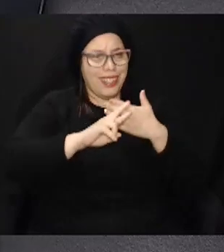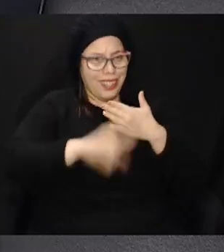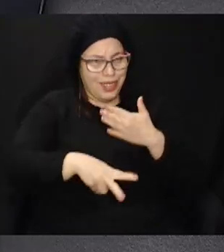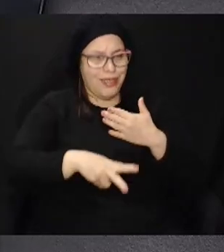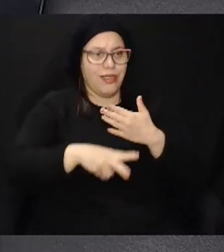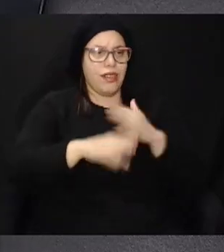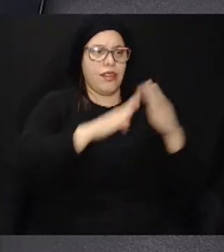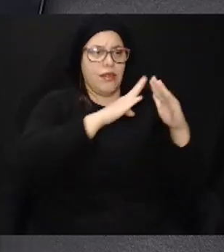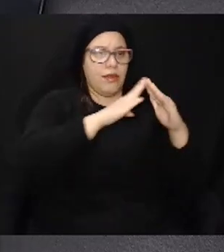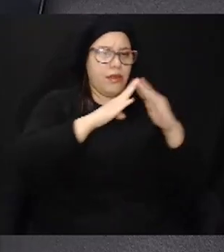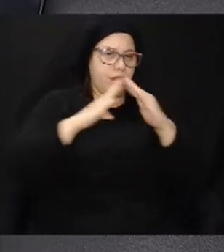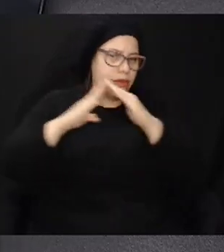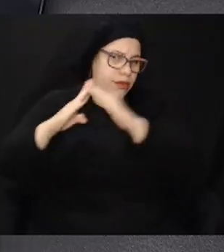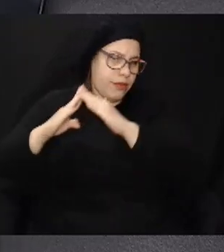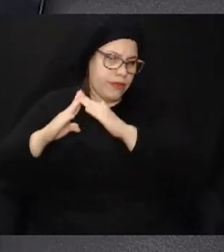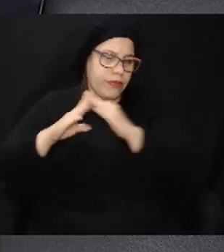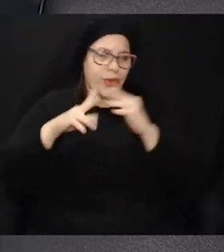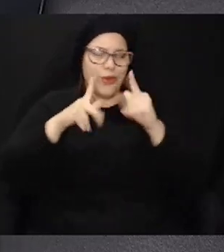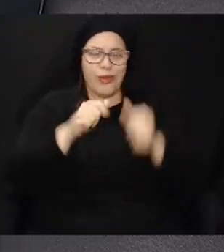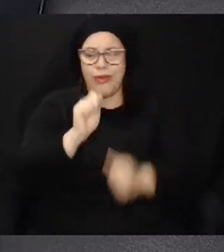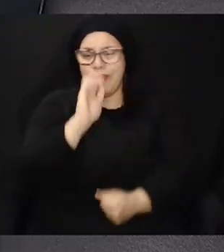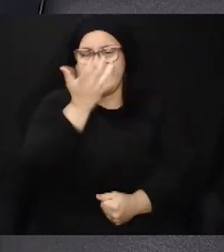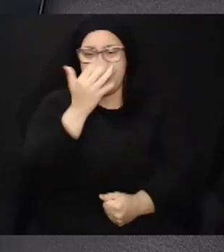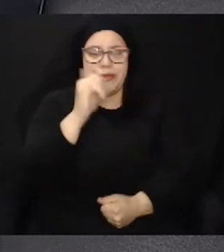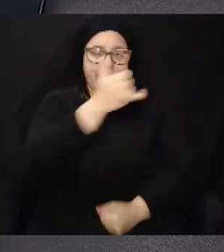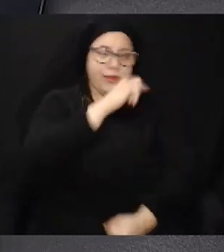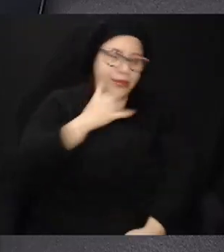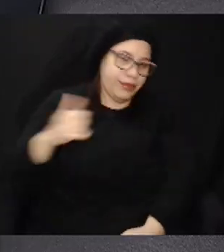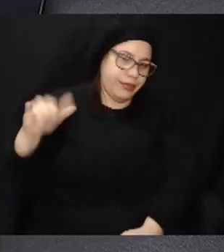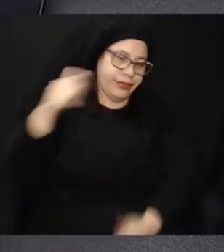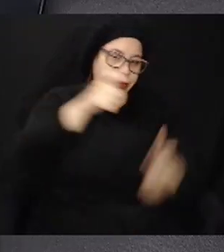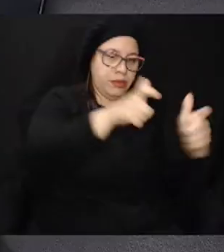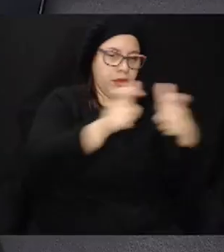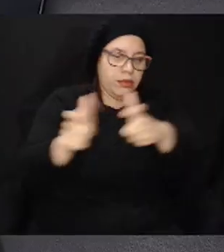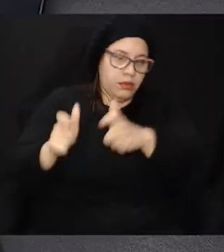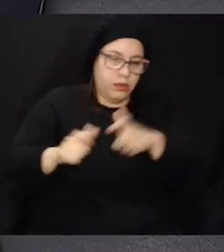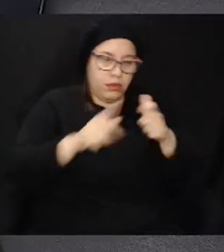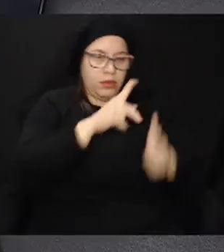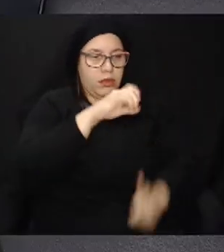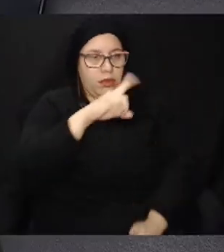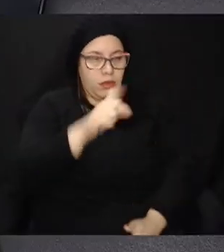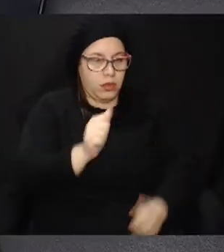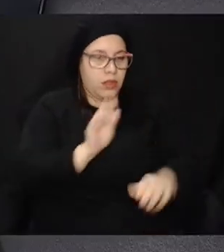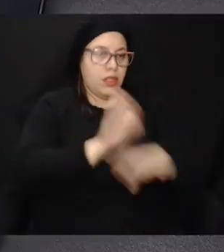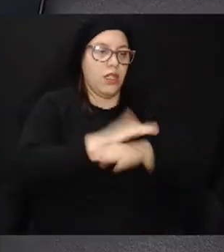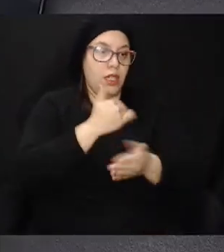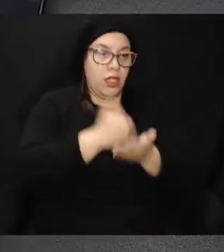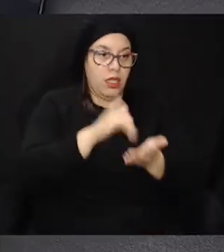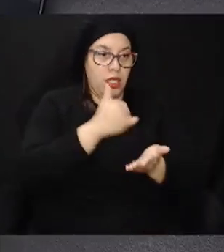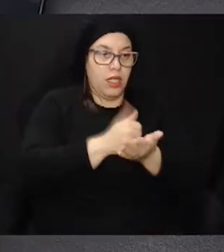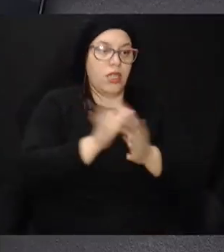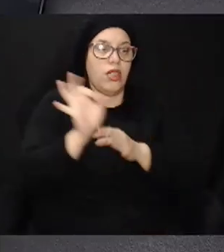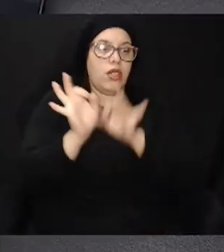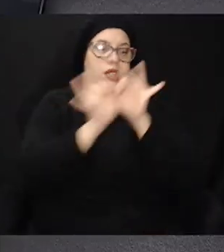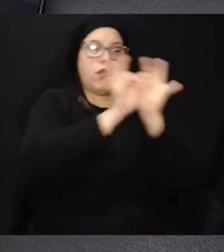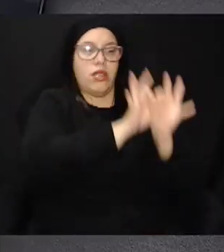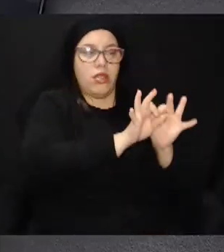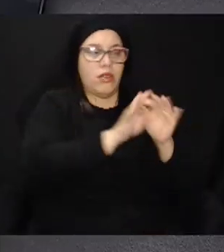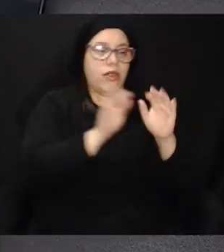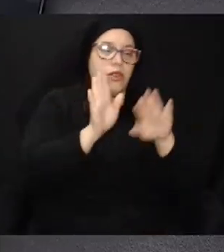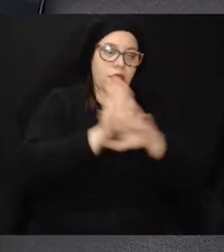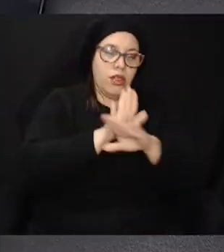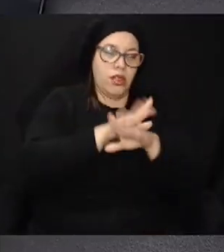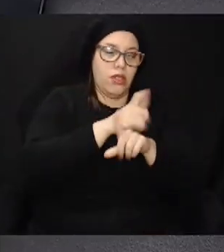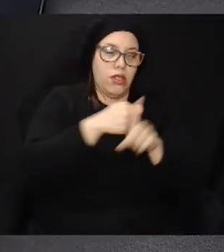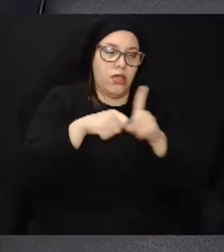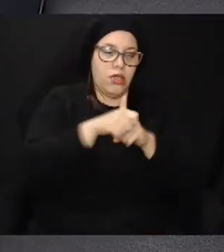vizinhança, tudo o que acontece no entorno do aeroporto, e a gente vai usar o PIDA junto com a Secretaria de Planejamento, junto com a sociedade